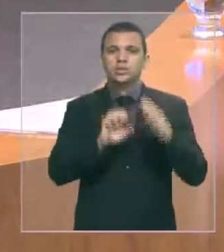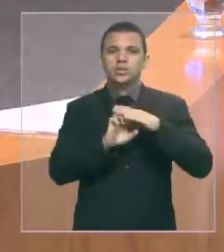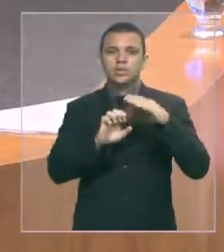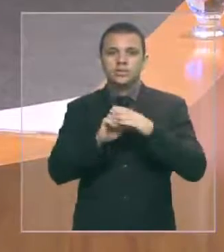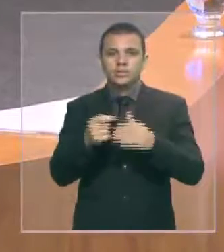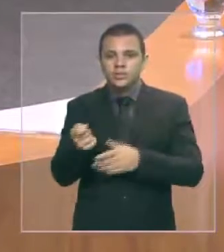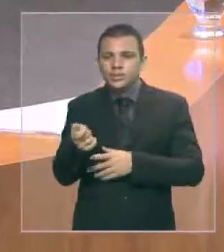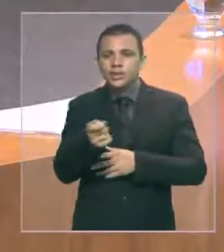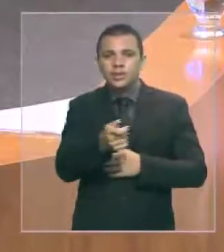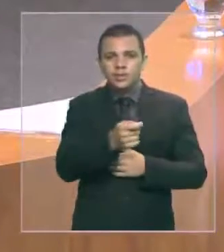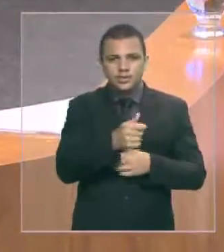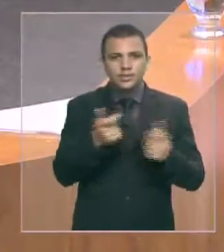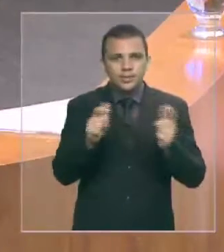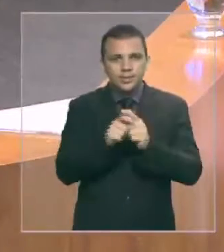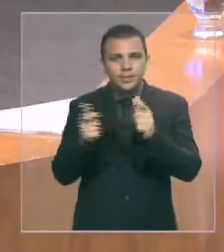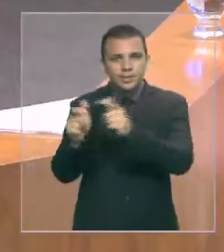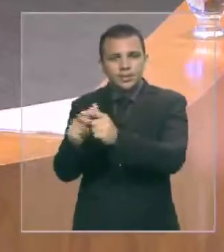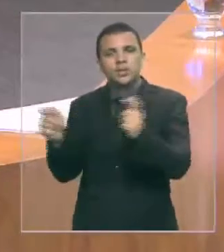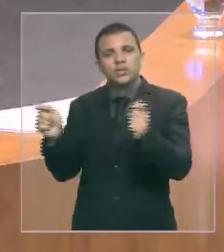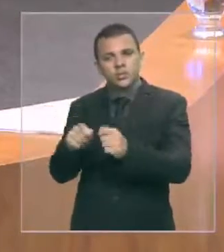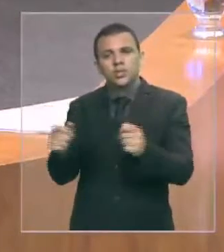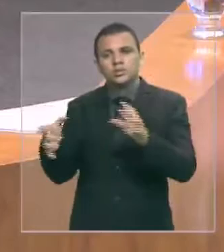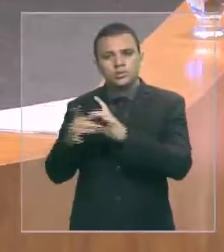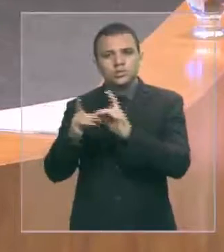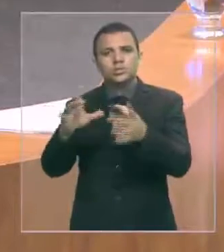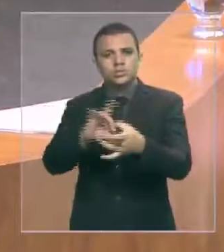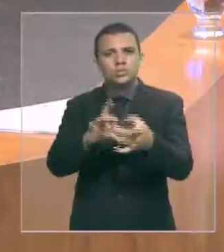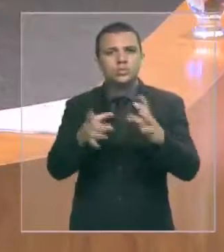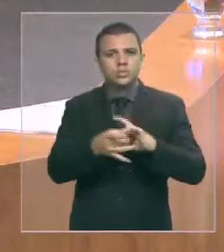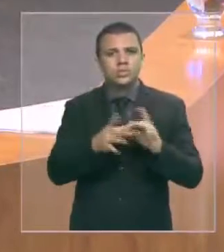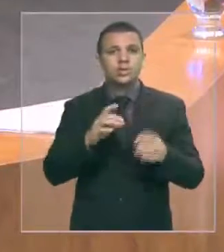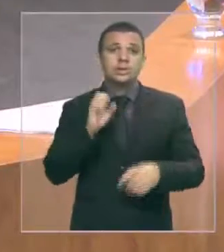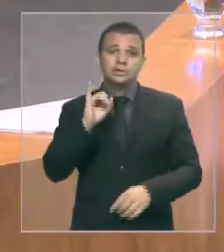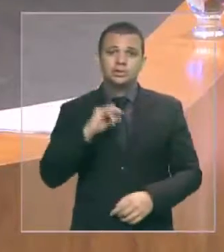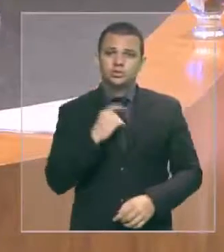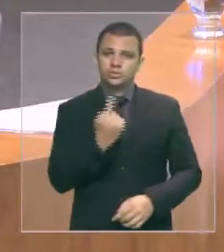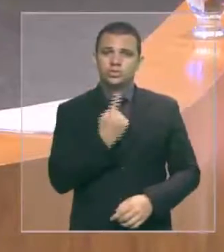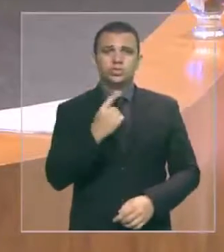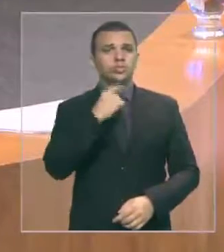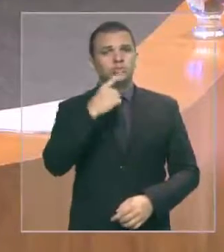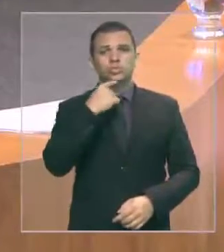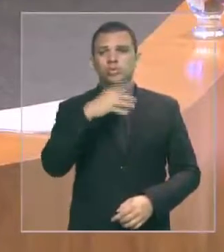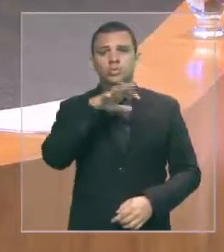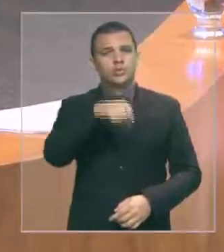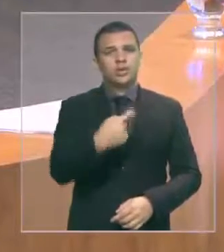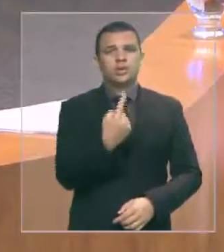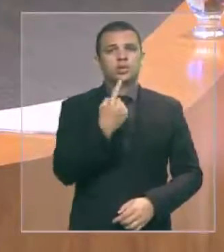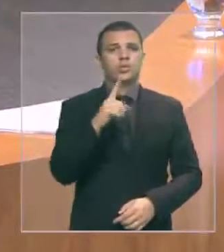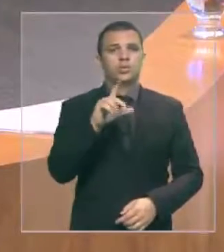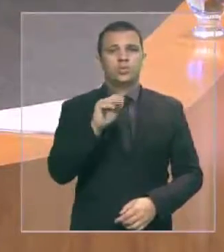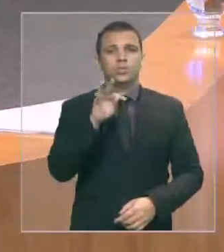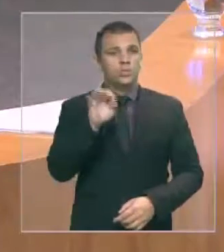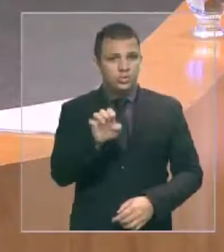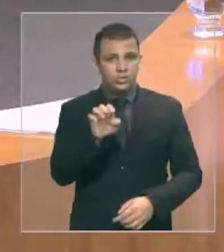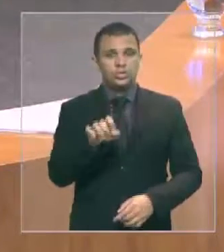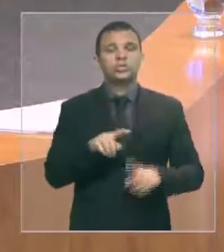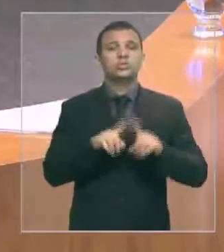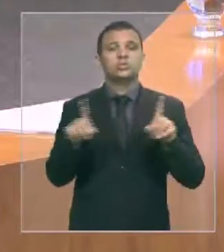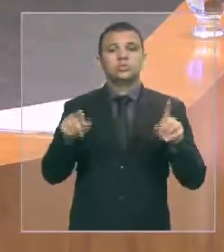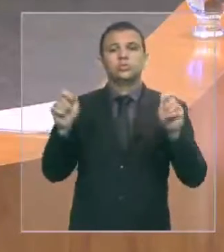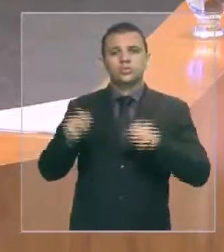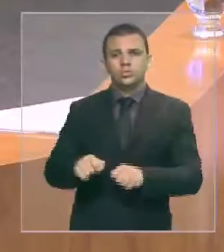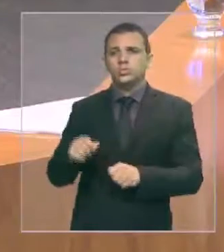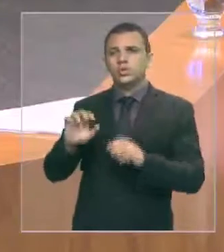podem se consorciar, já que individualmente não tenham condições para enfrentar